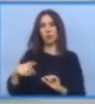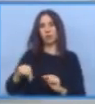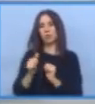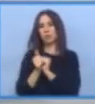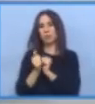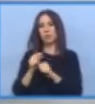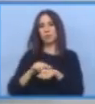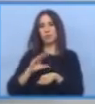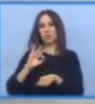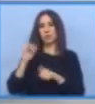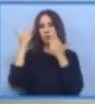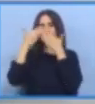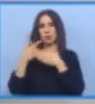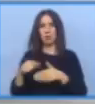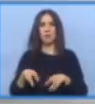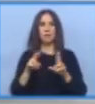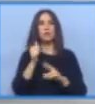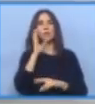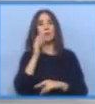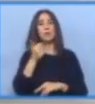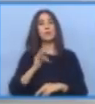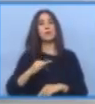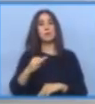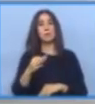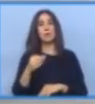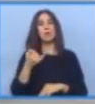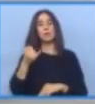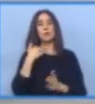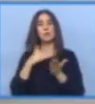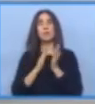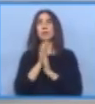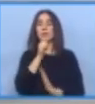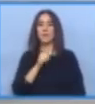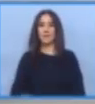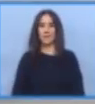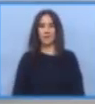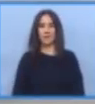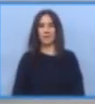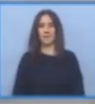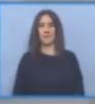companhia pelas 22h45. Votos de boa tarde, bom fim de semana, até a próxima segunda-feira, se Deus quiser.